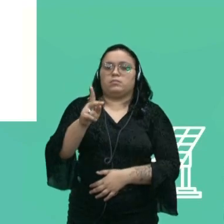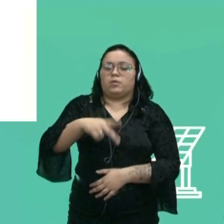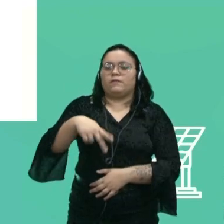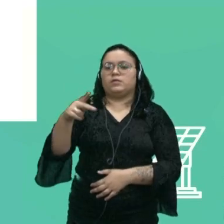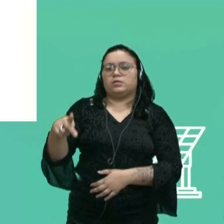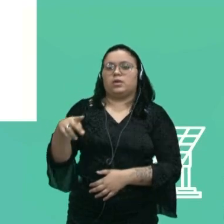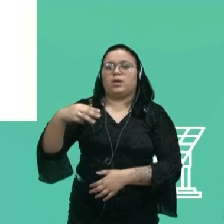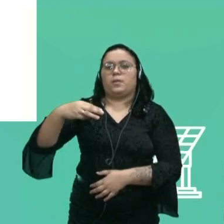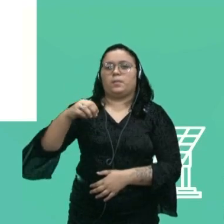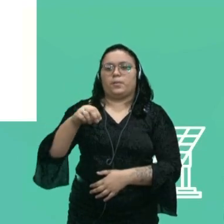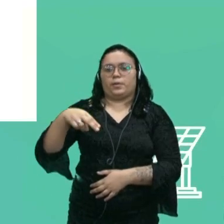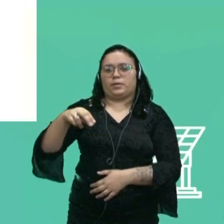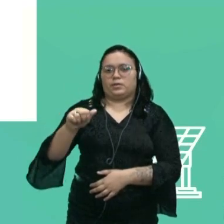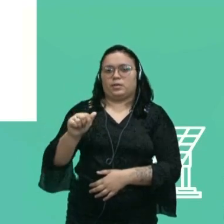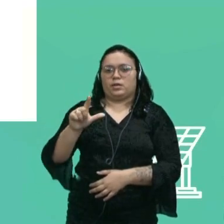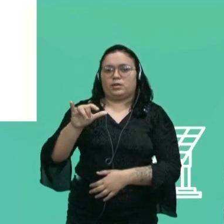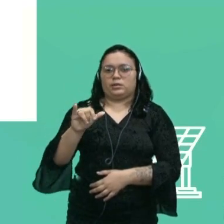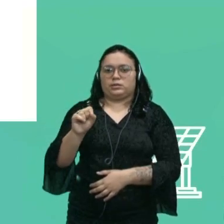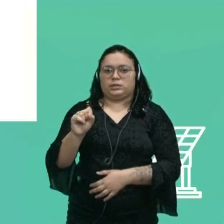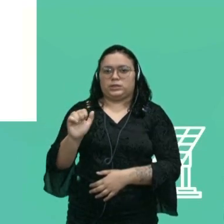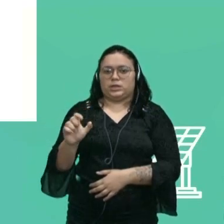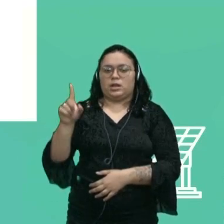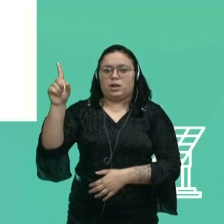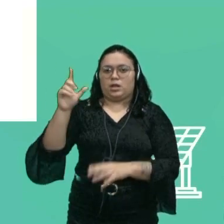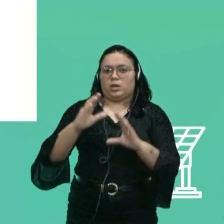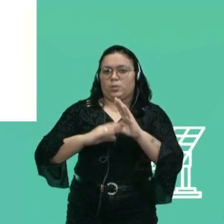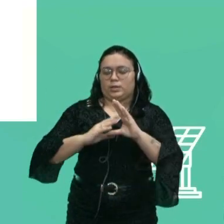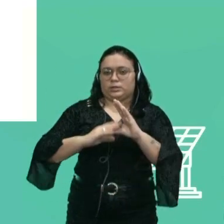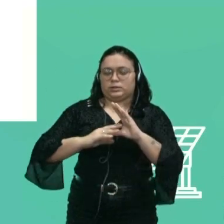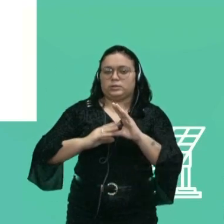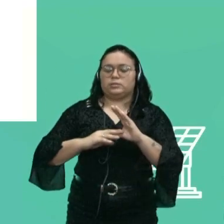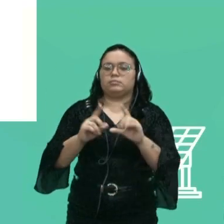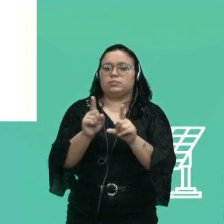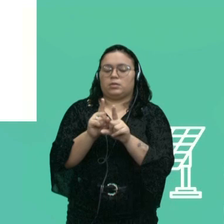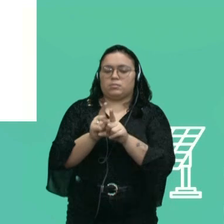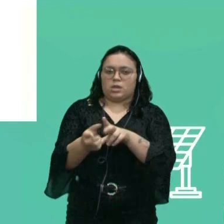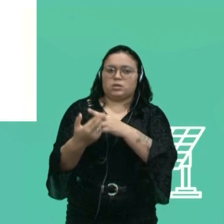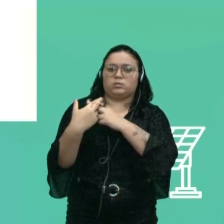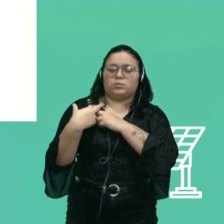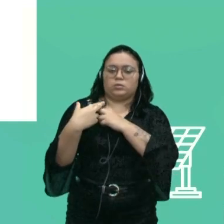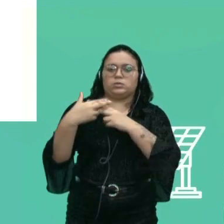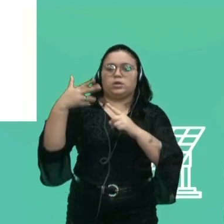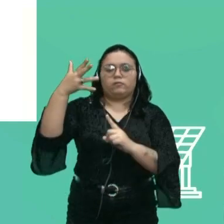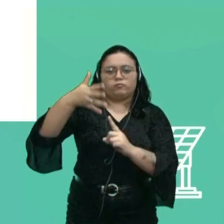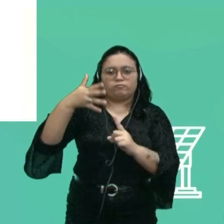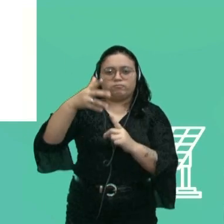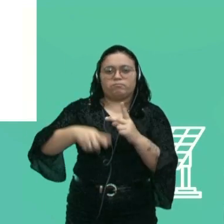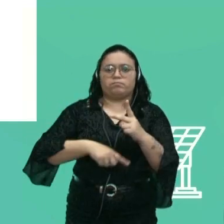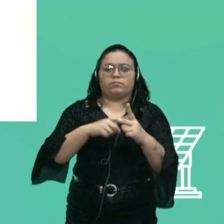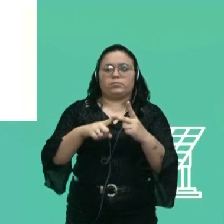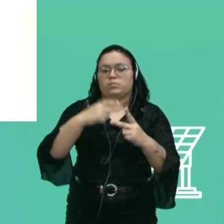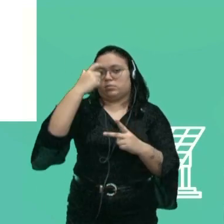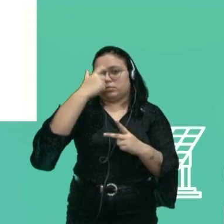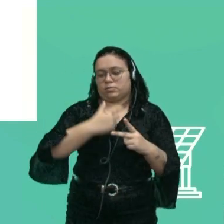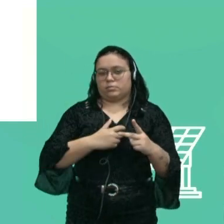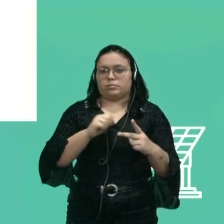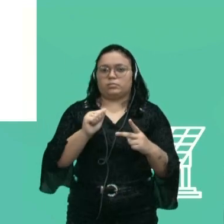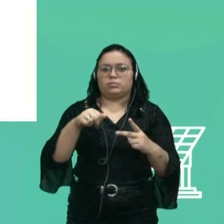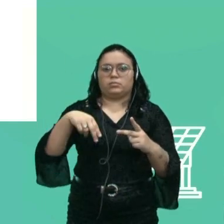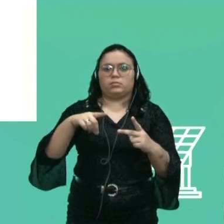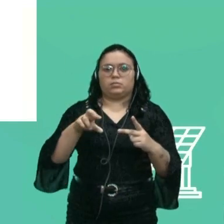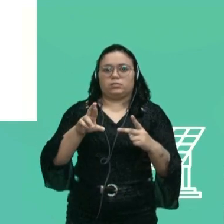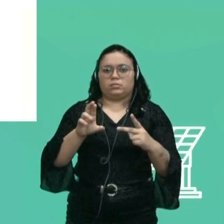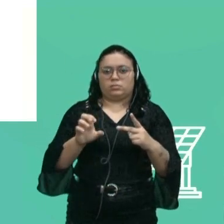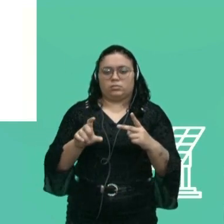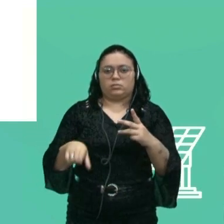de Oliveira, da UES, que será responsável pelo leito catalítico, eu, o professor André Bueno, e a professora Fernanda